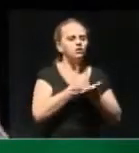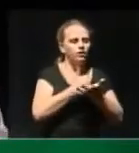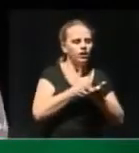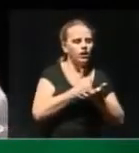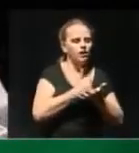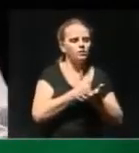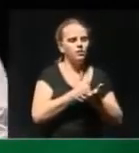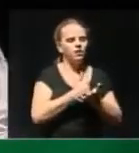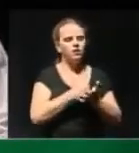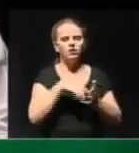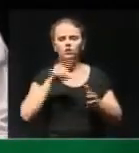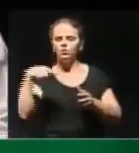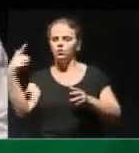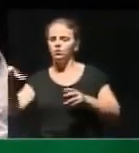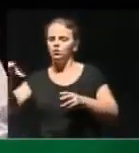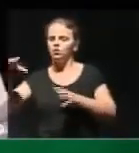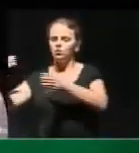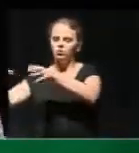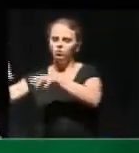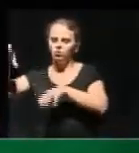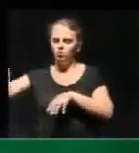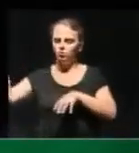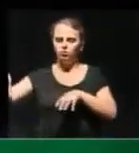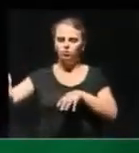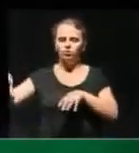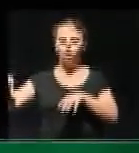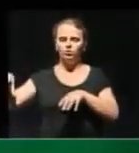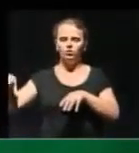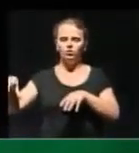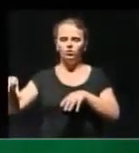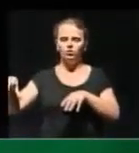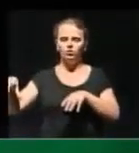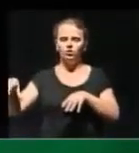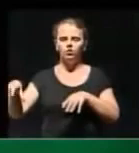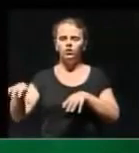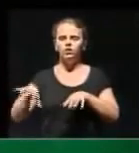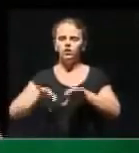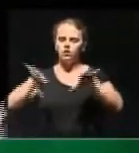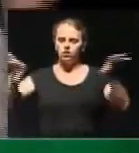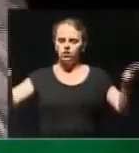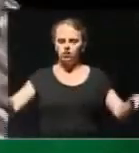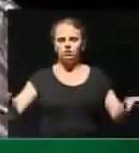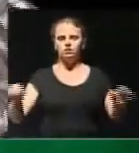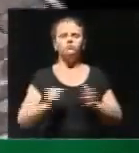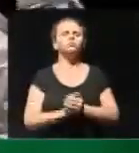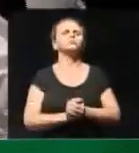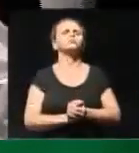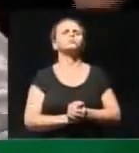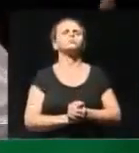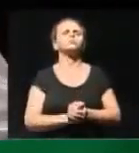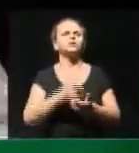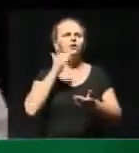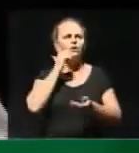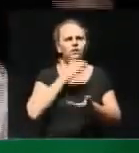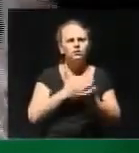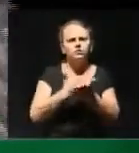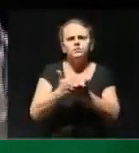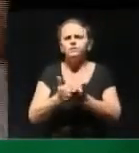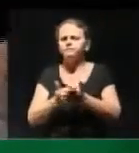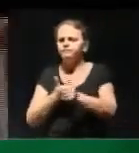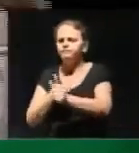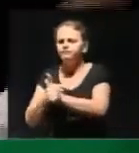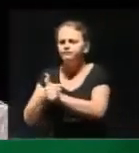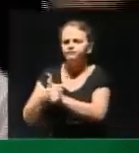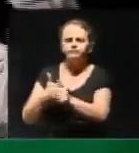outros 900 casais a terapia antirretroviral não seria instituída imediatamente, seria postergada. E então se acompanhar durante um tempo para